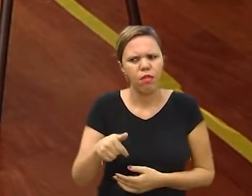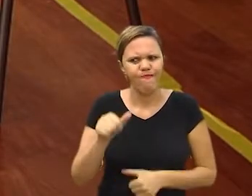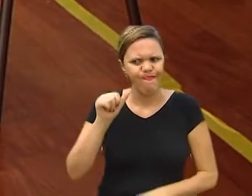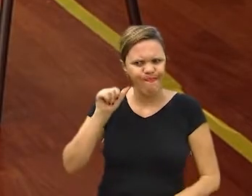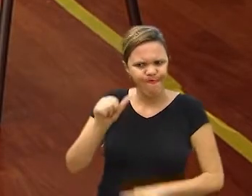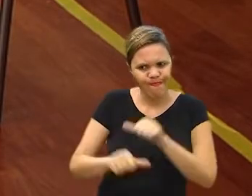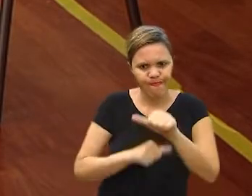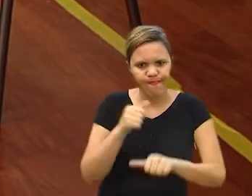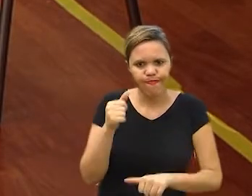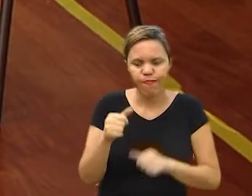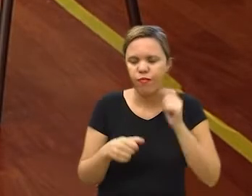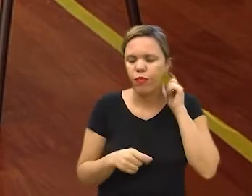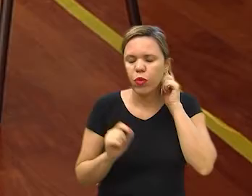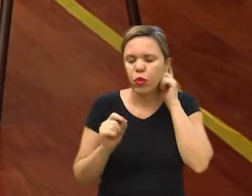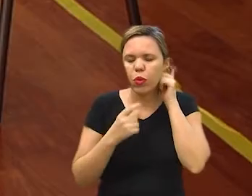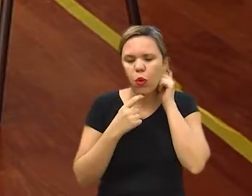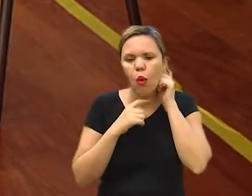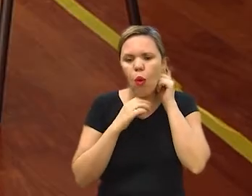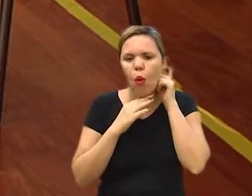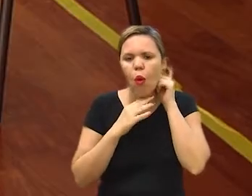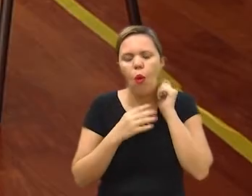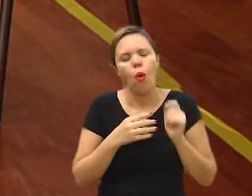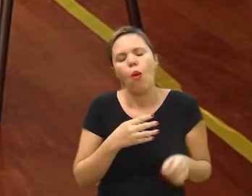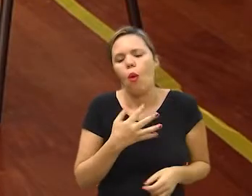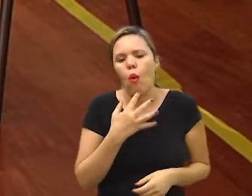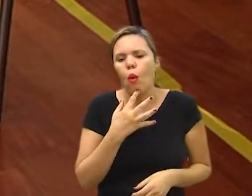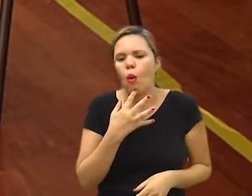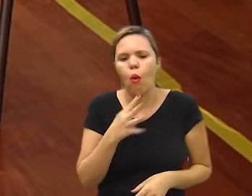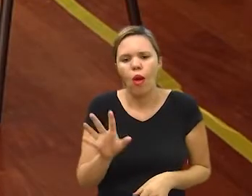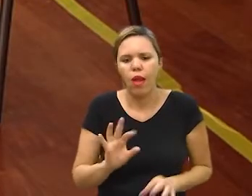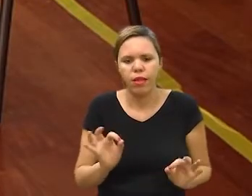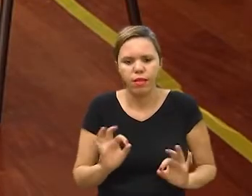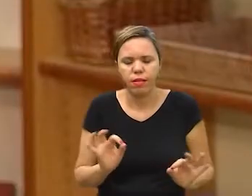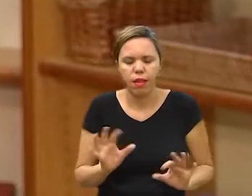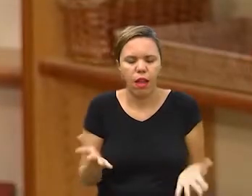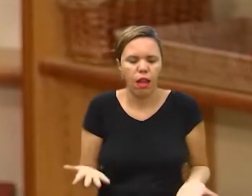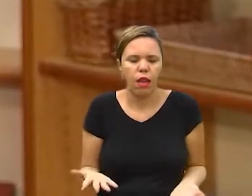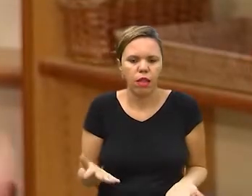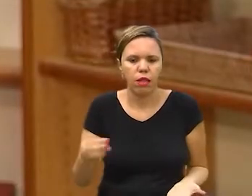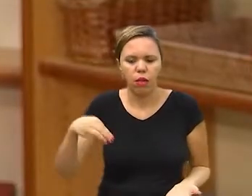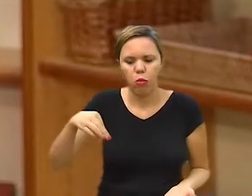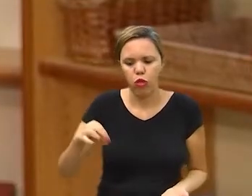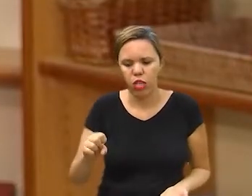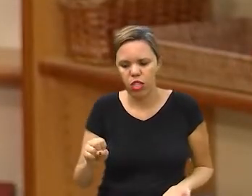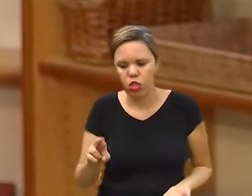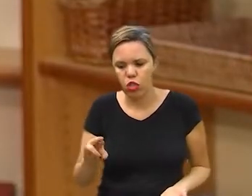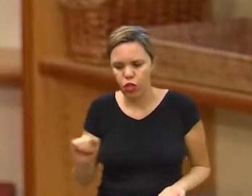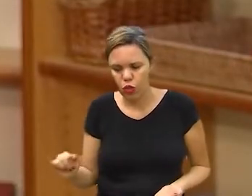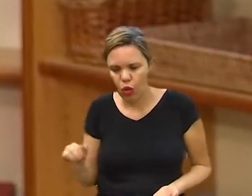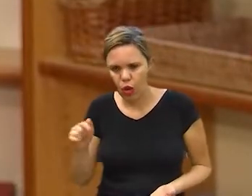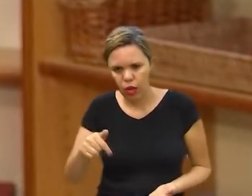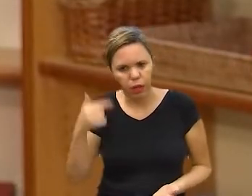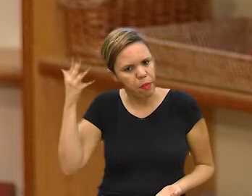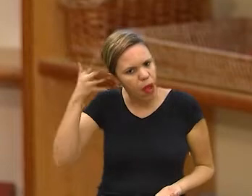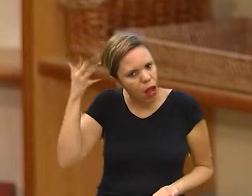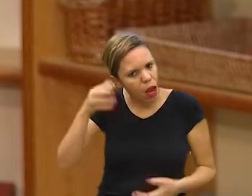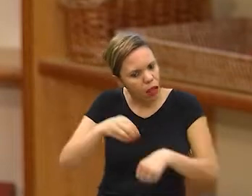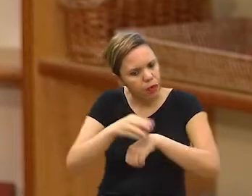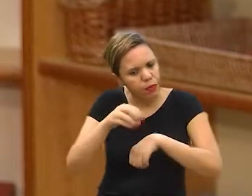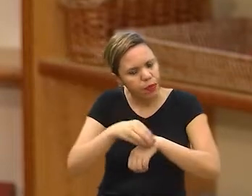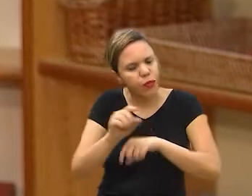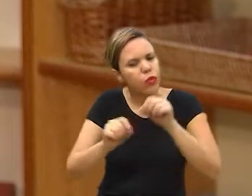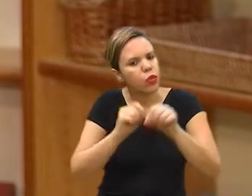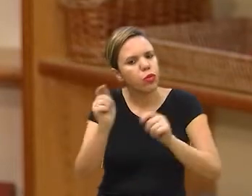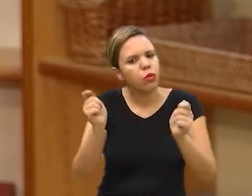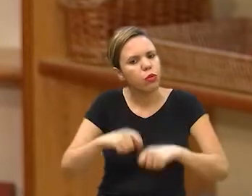que não conhecem nada de Montessori, a gente vai ajudando eles. Eles vão questionando muito a gente, né? A gente faz palestras aqui para trazer informação para eles. O que